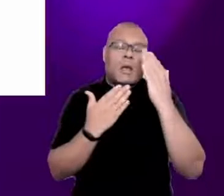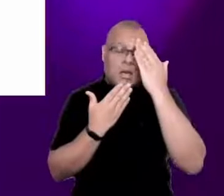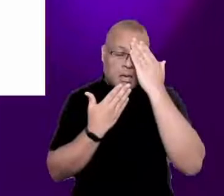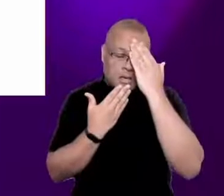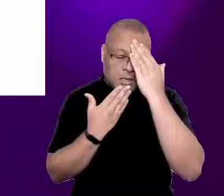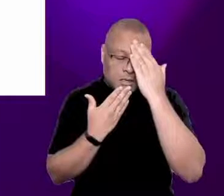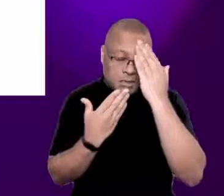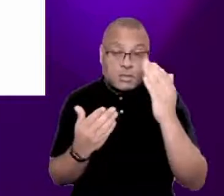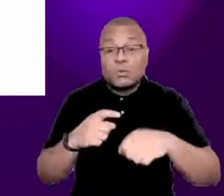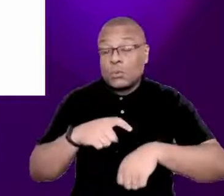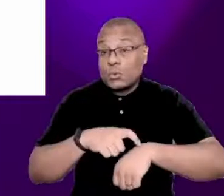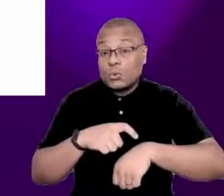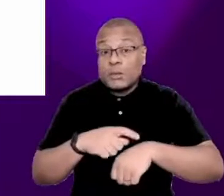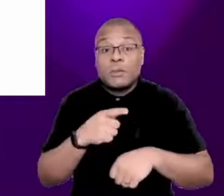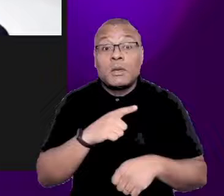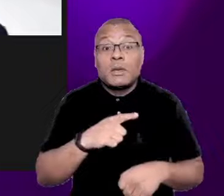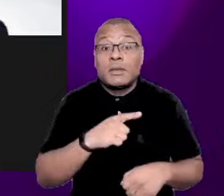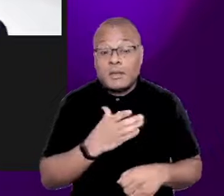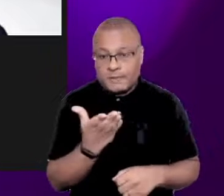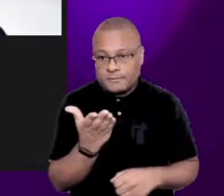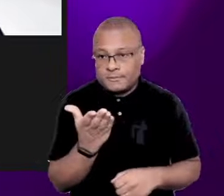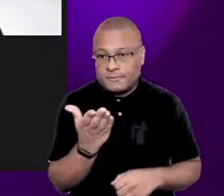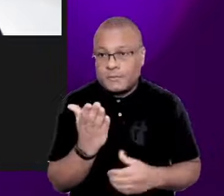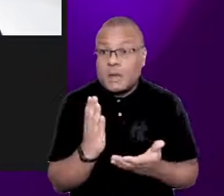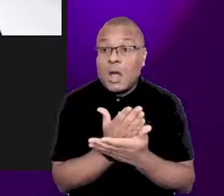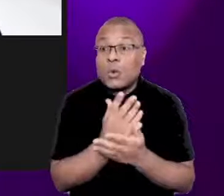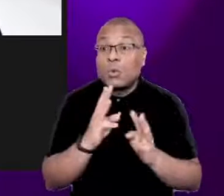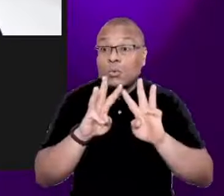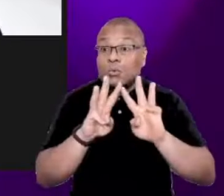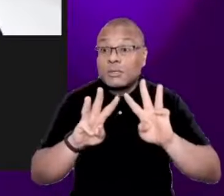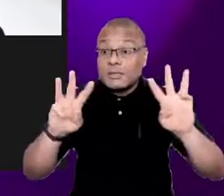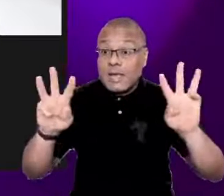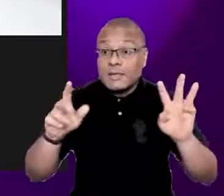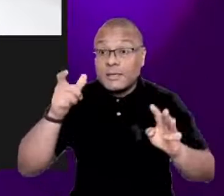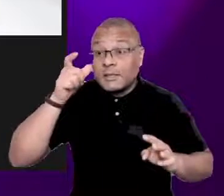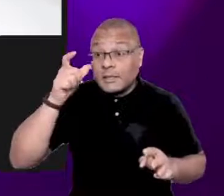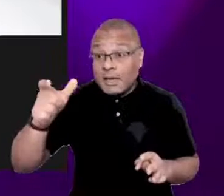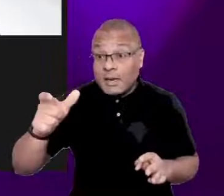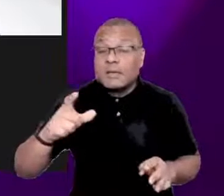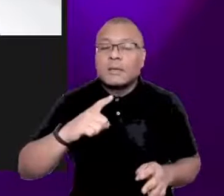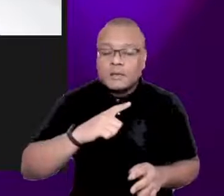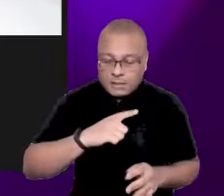muito o tempo. Aqui tem alguns sites de interesse, se alguém